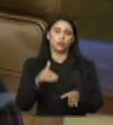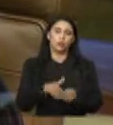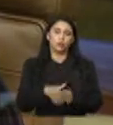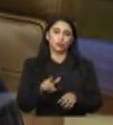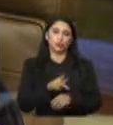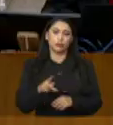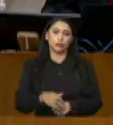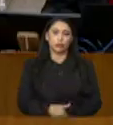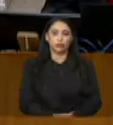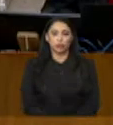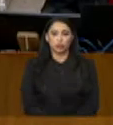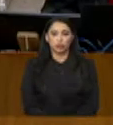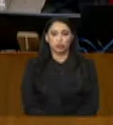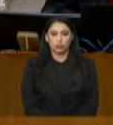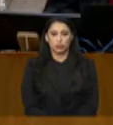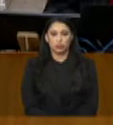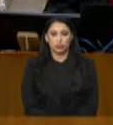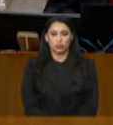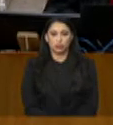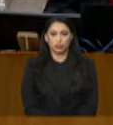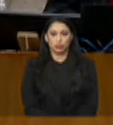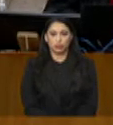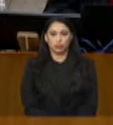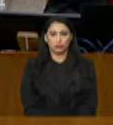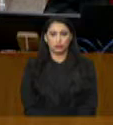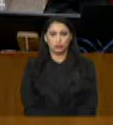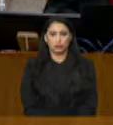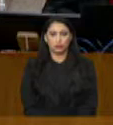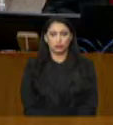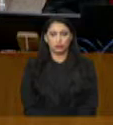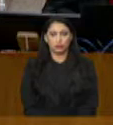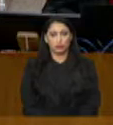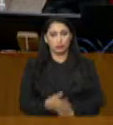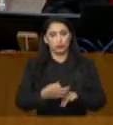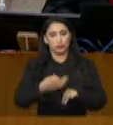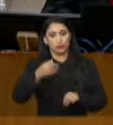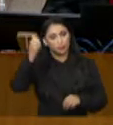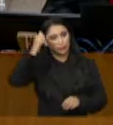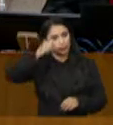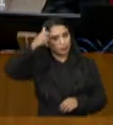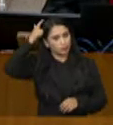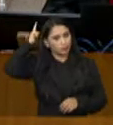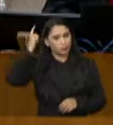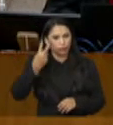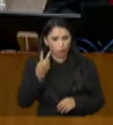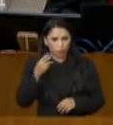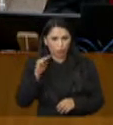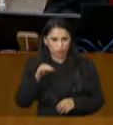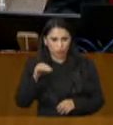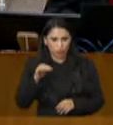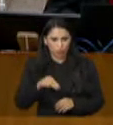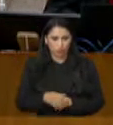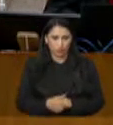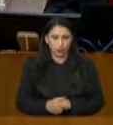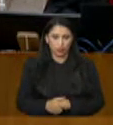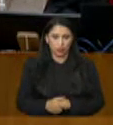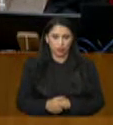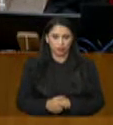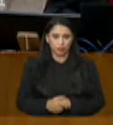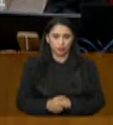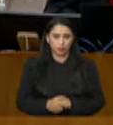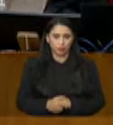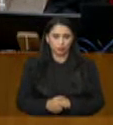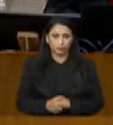como o vosso pros de Moraes As a palavra dois minutinhos só precisa não obrigado